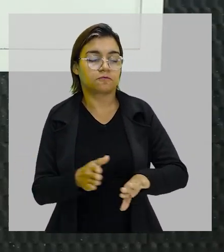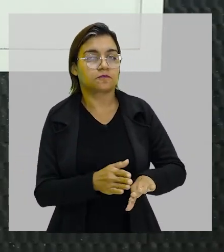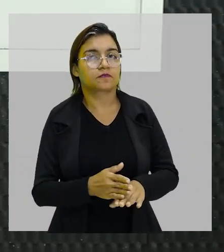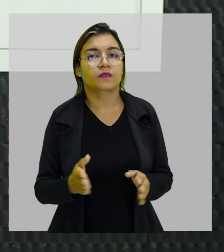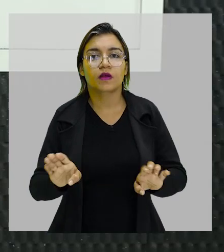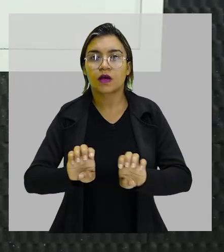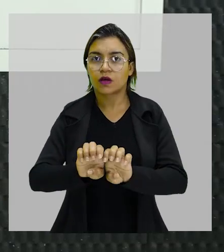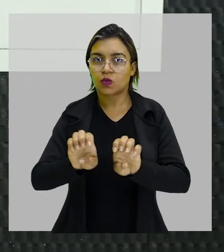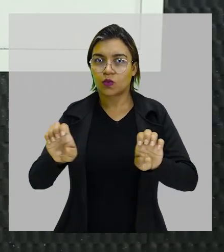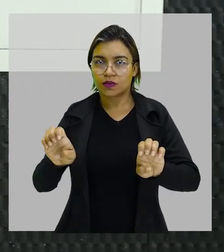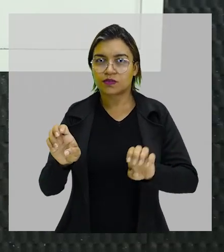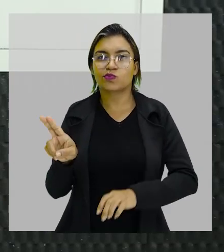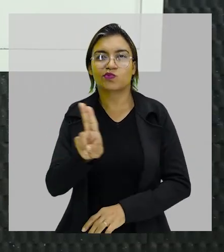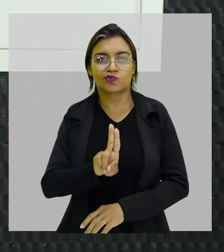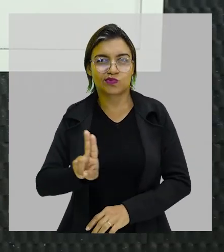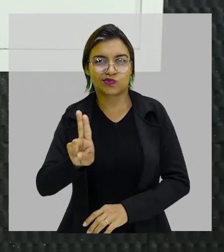Clapeyron,